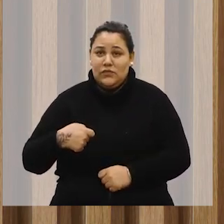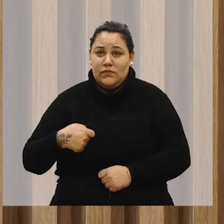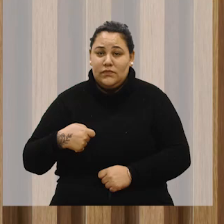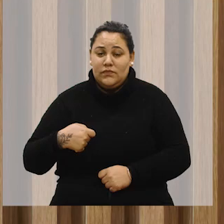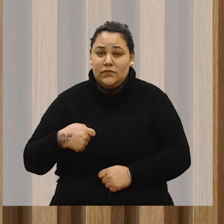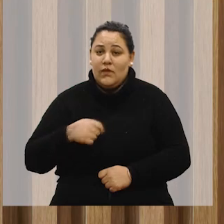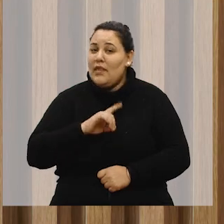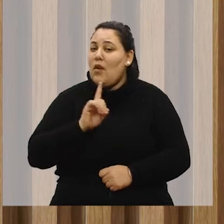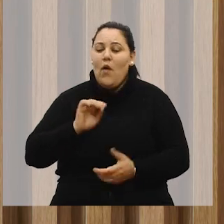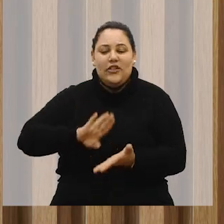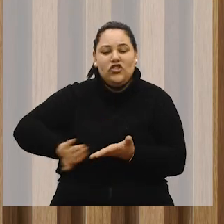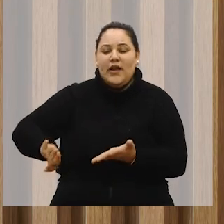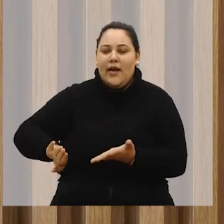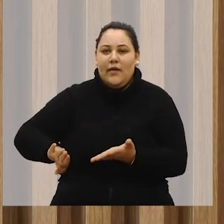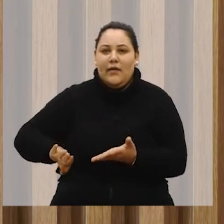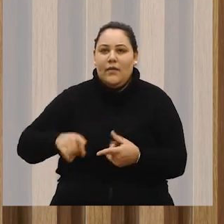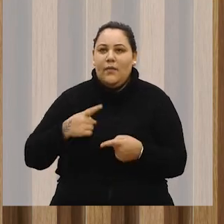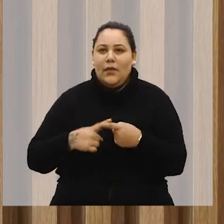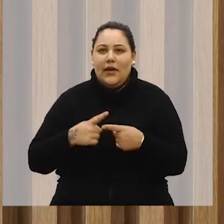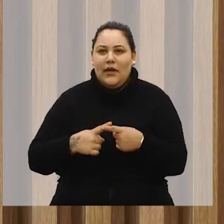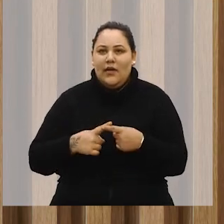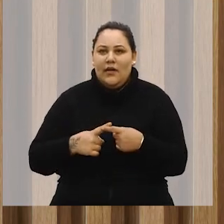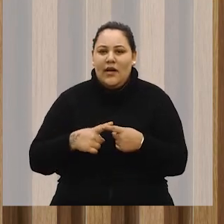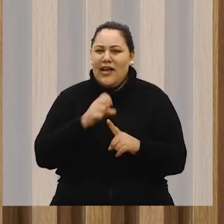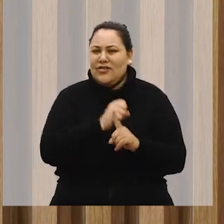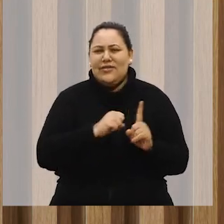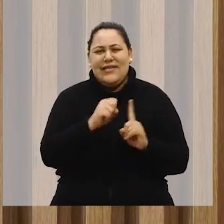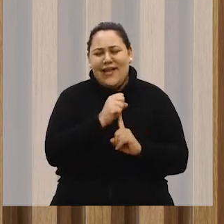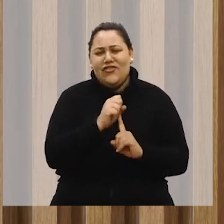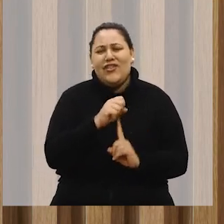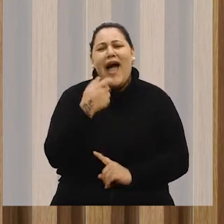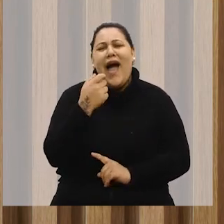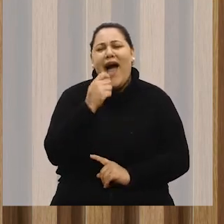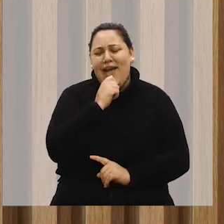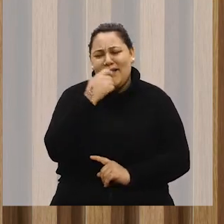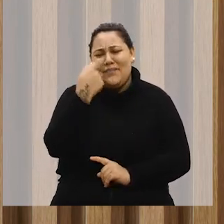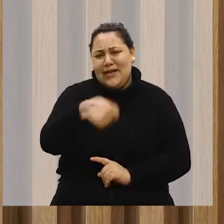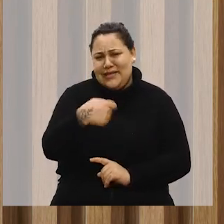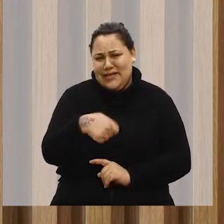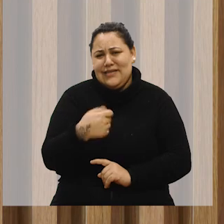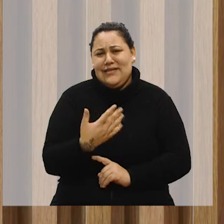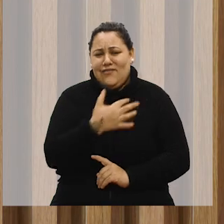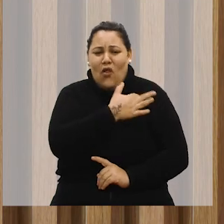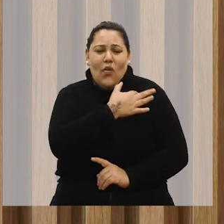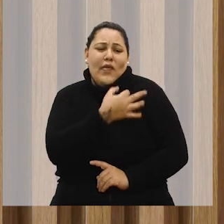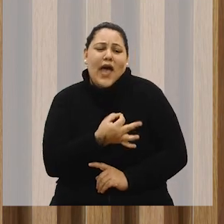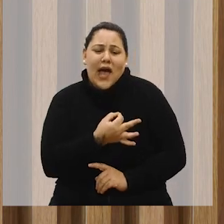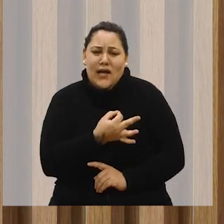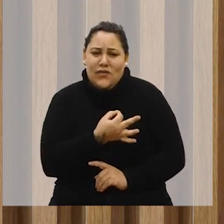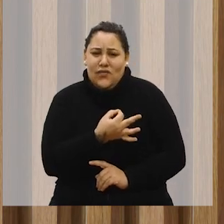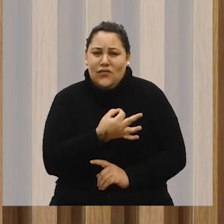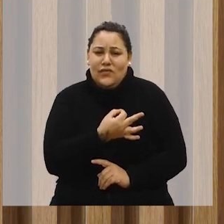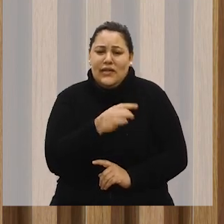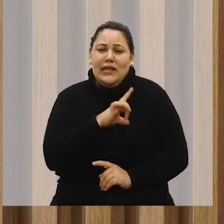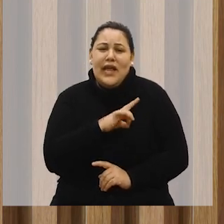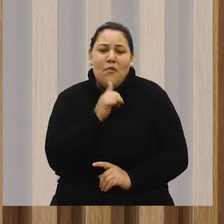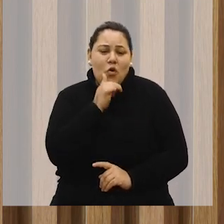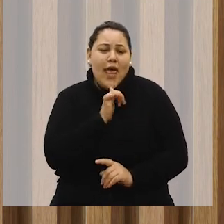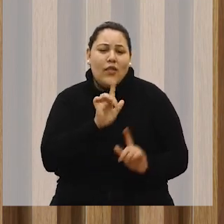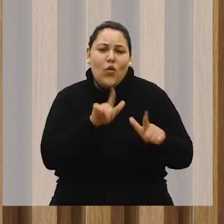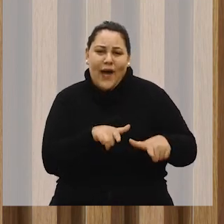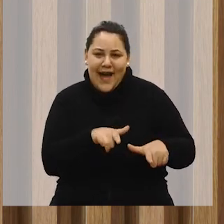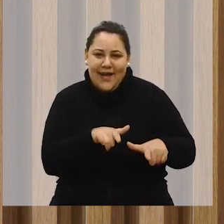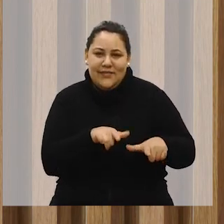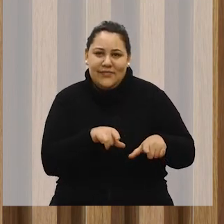muito imaturo. A sociedade ela é muito imatura para conseguir voluntariamente colocar as pessoas nos lugares.